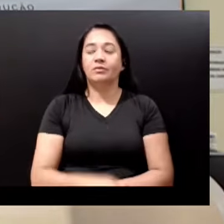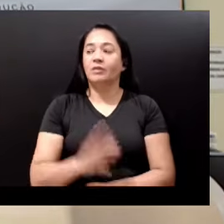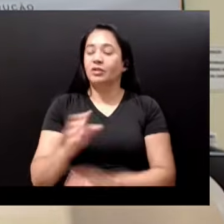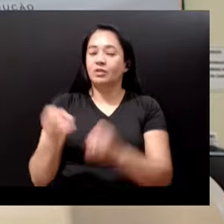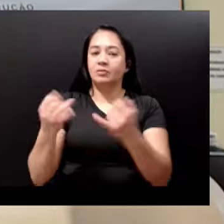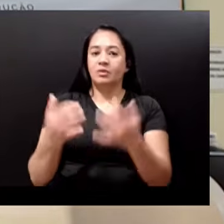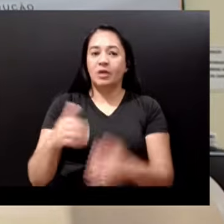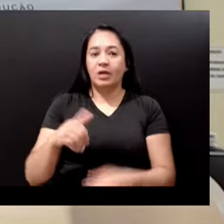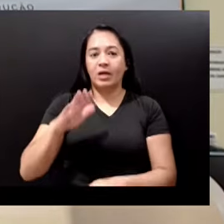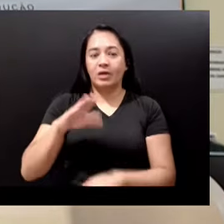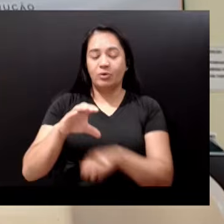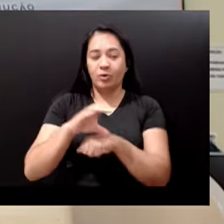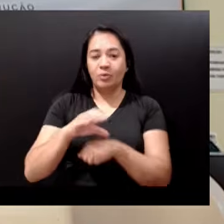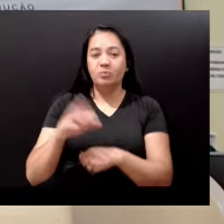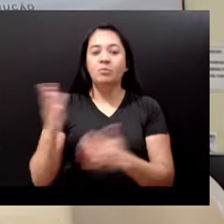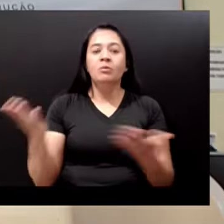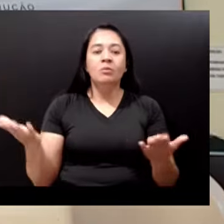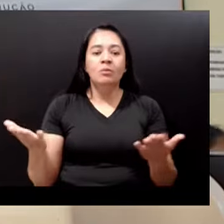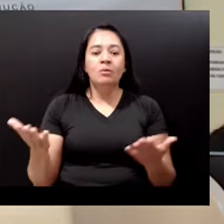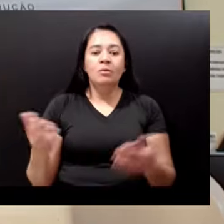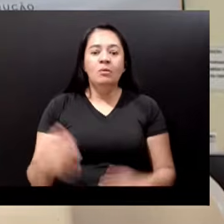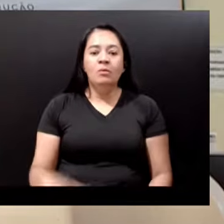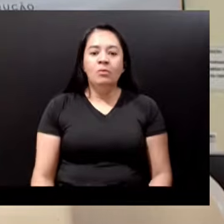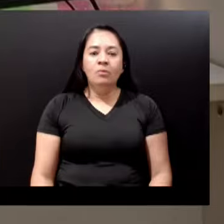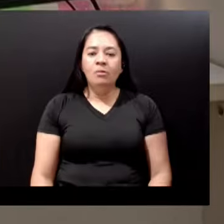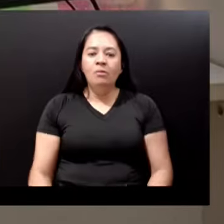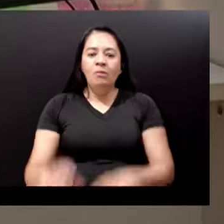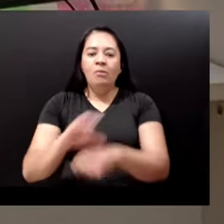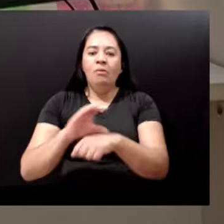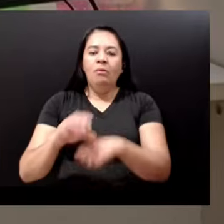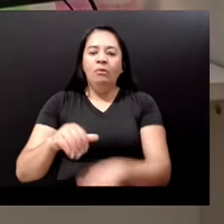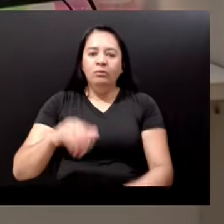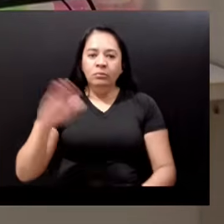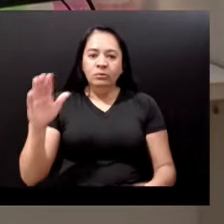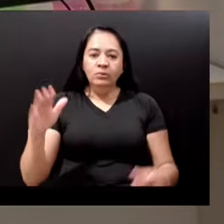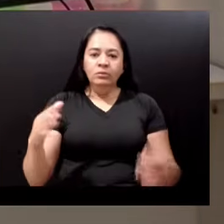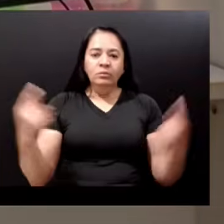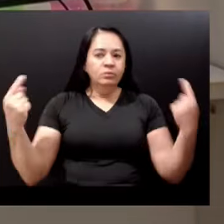concorridas, quais são geralmente os cursos mais disputados?